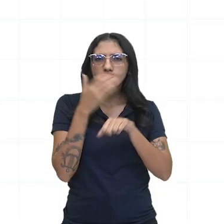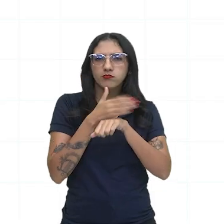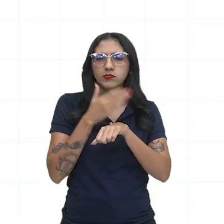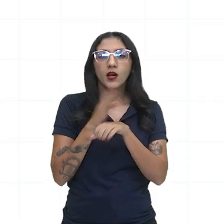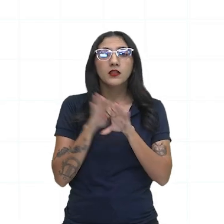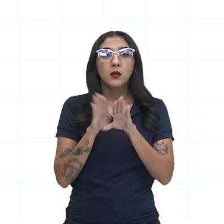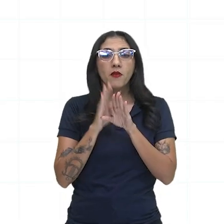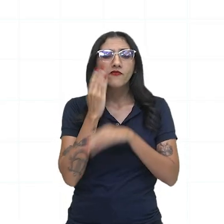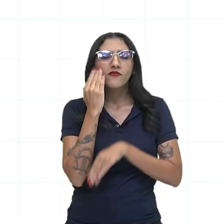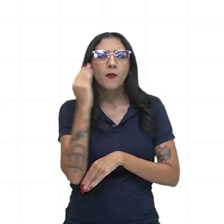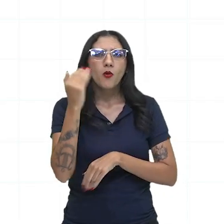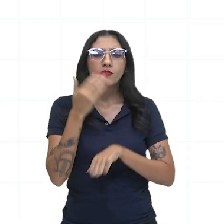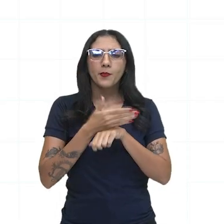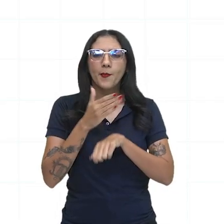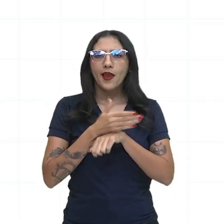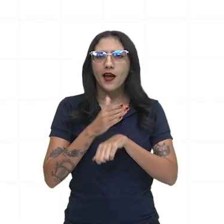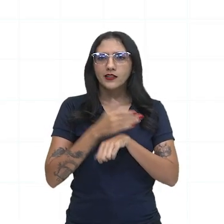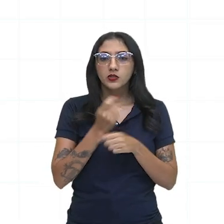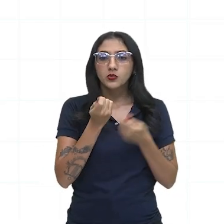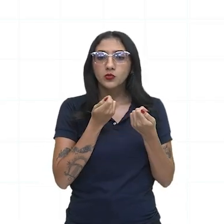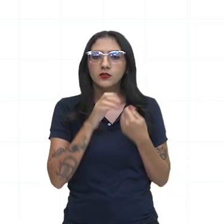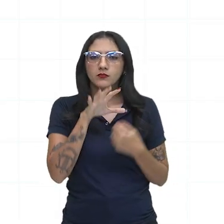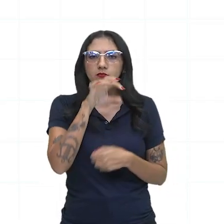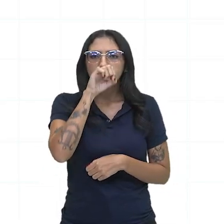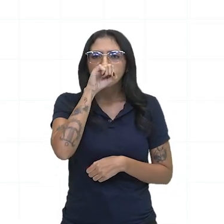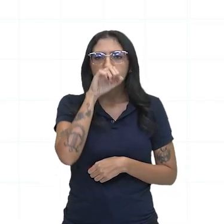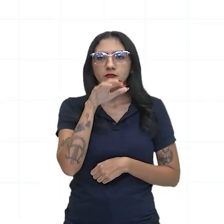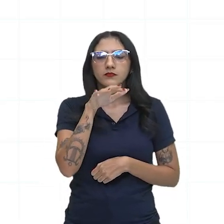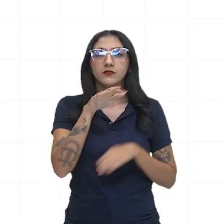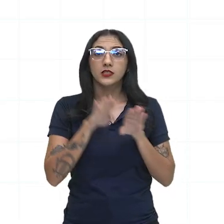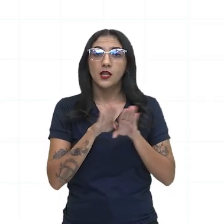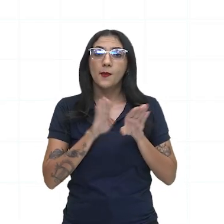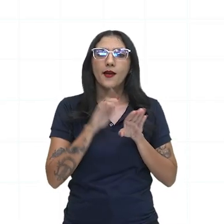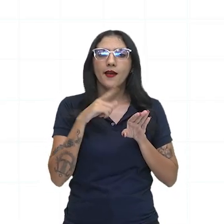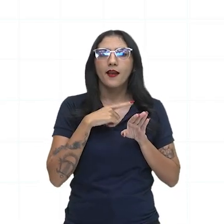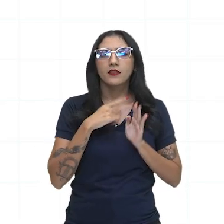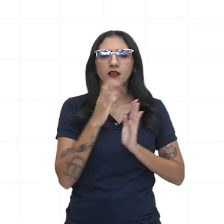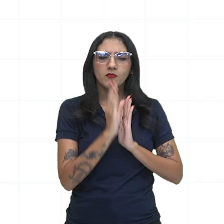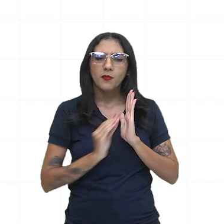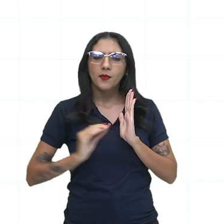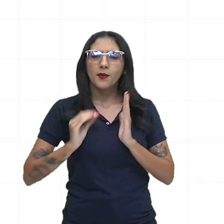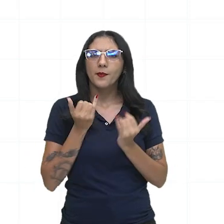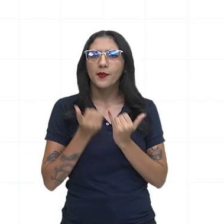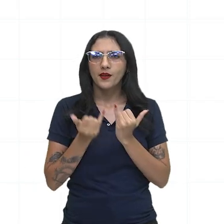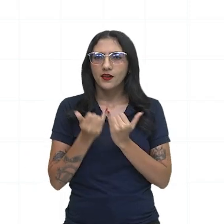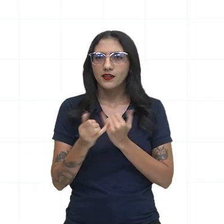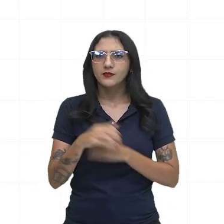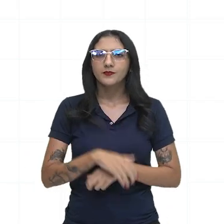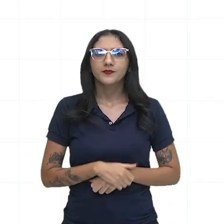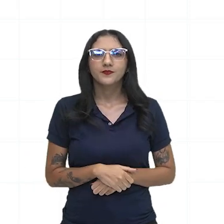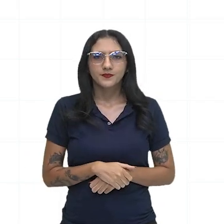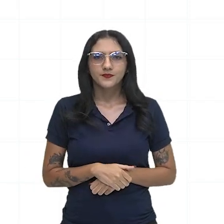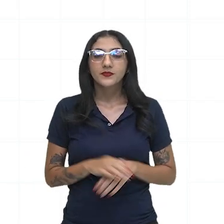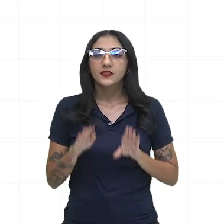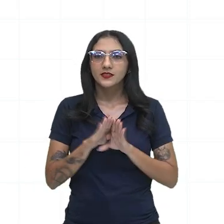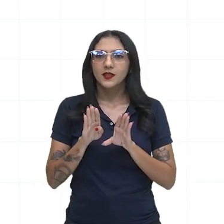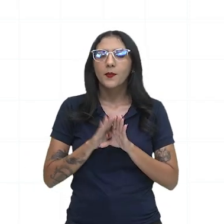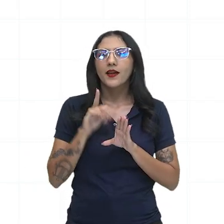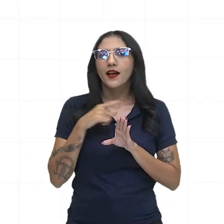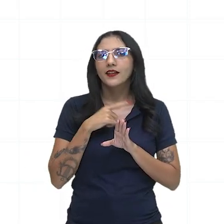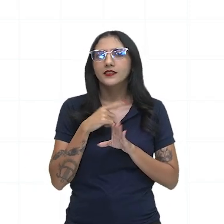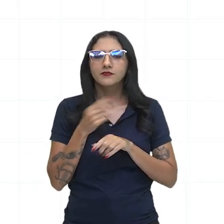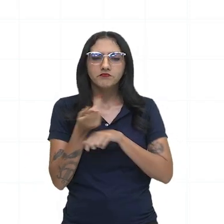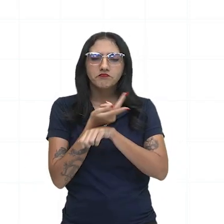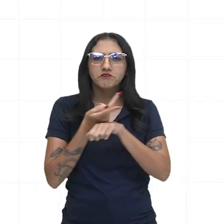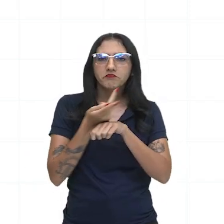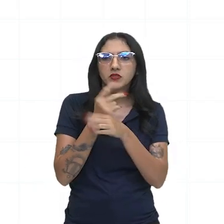a chegada da cultura fitness e a popularidade de exercícios aeróbicos, ou seja, ela veio aí dessa ginástica